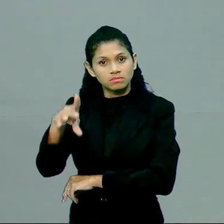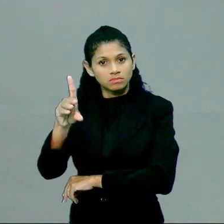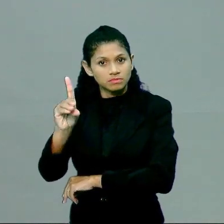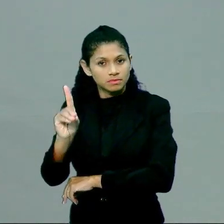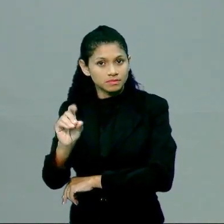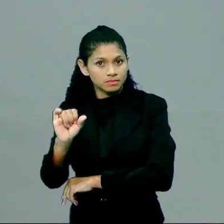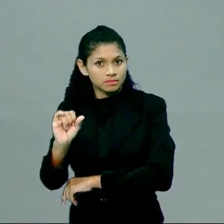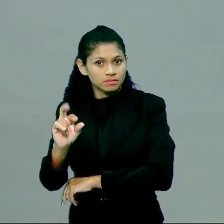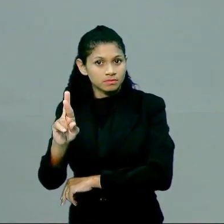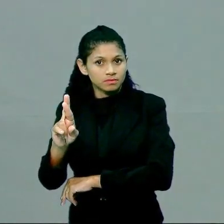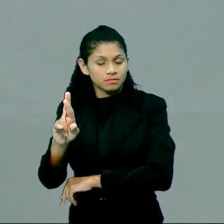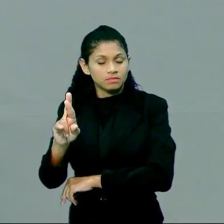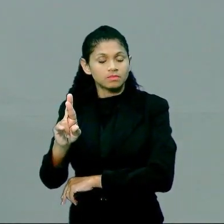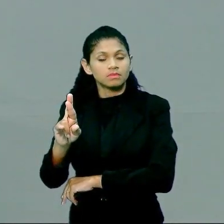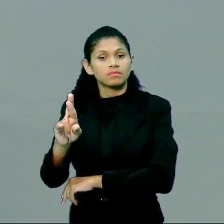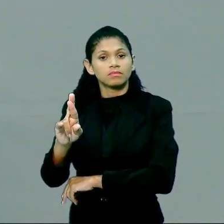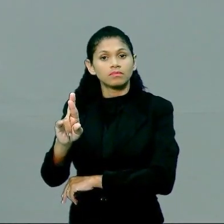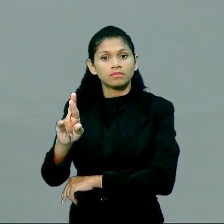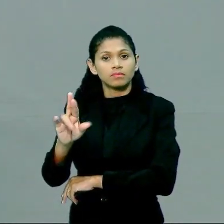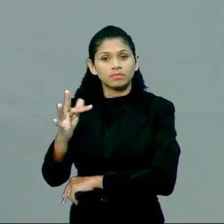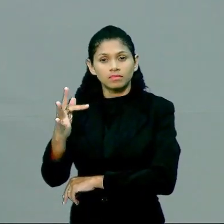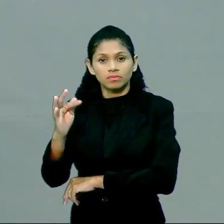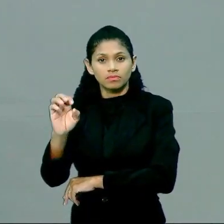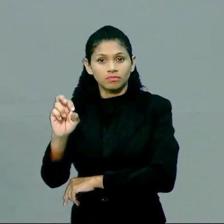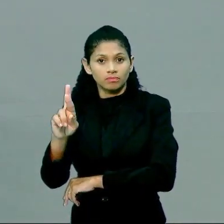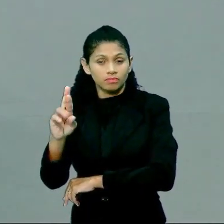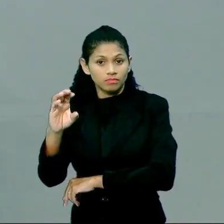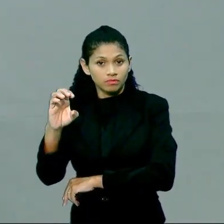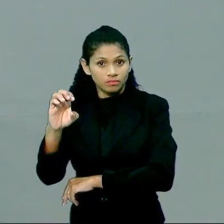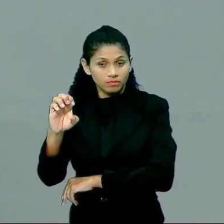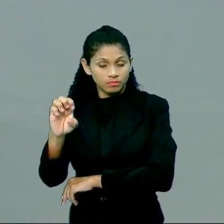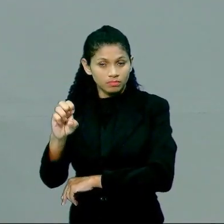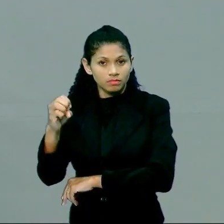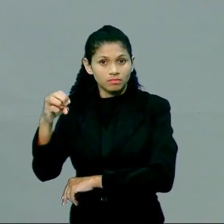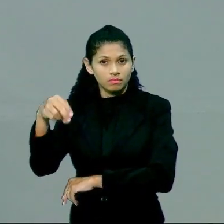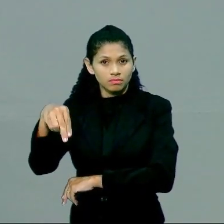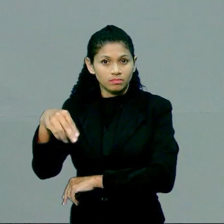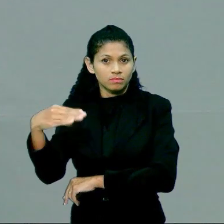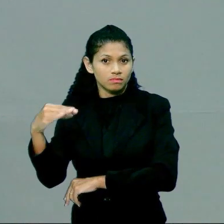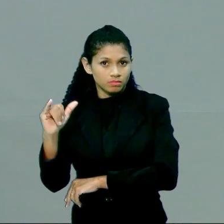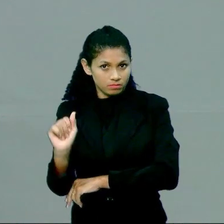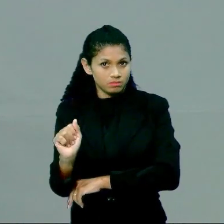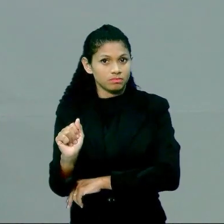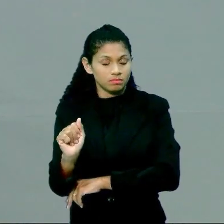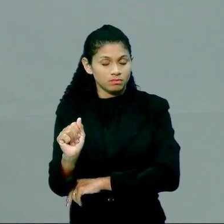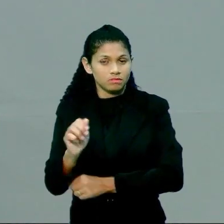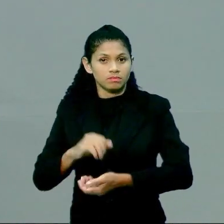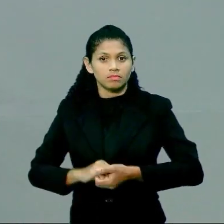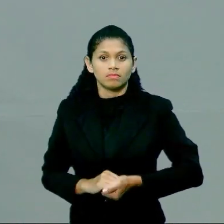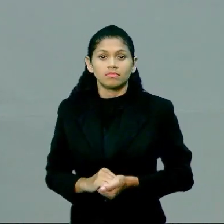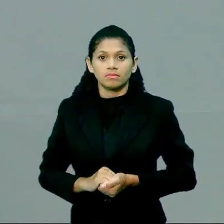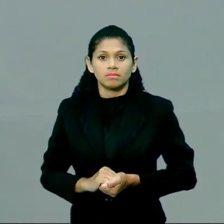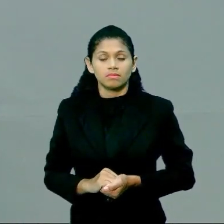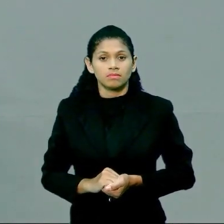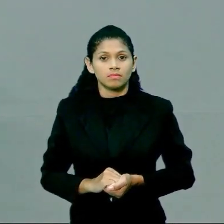também signifique indiferença, eu posso utilizá-la, né?